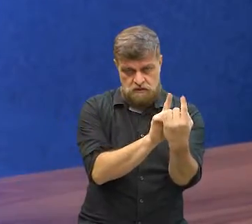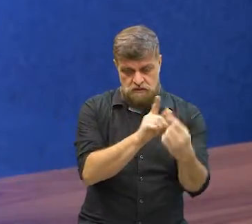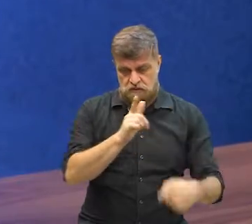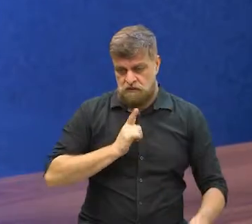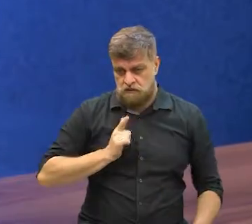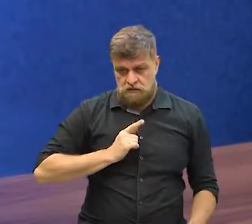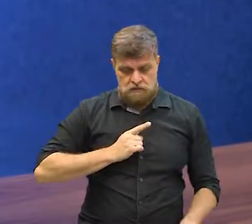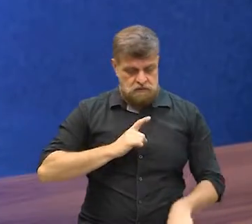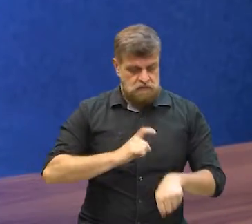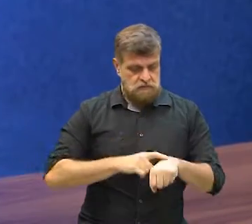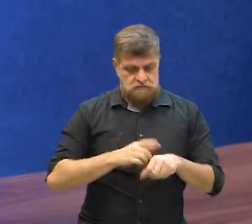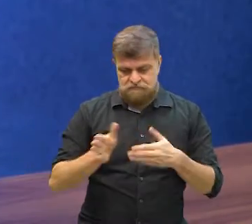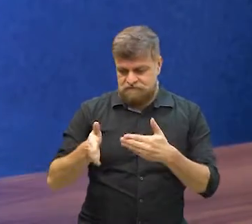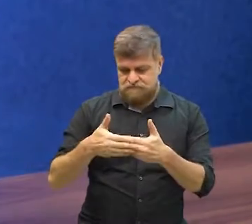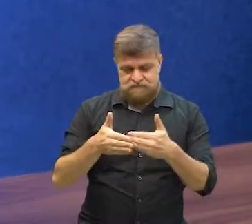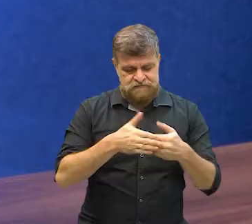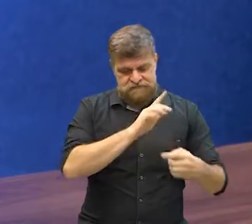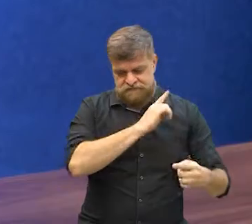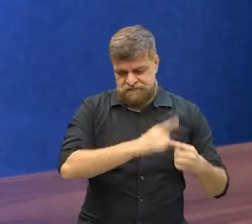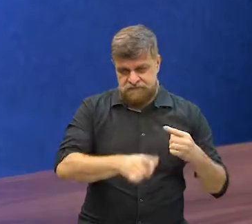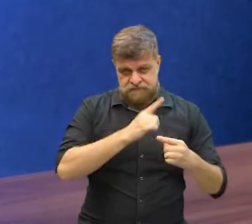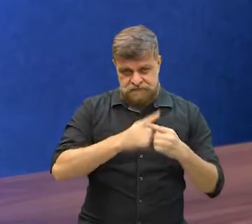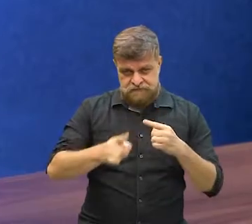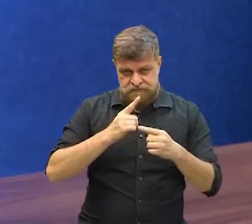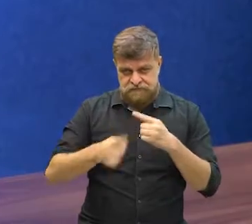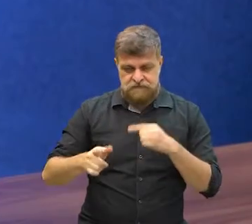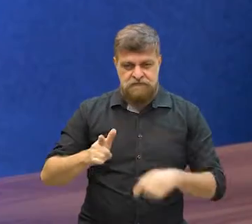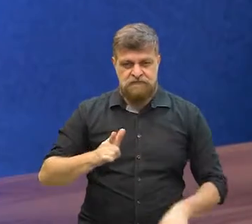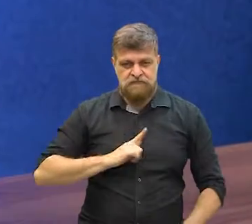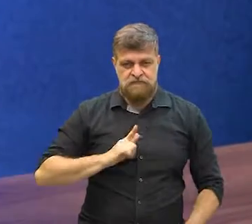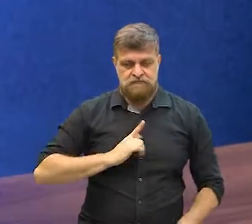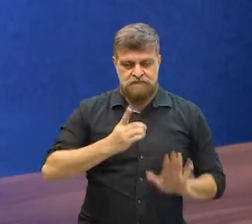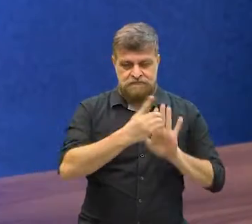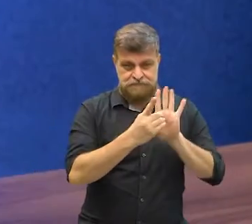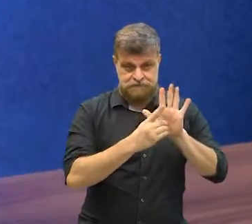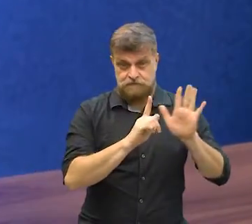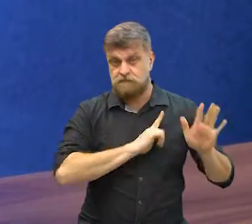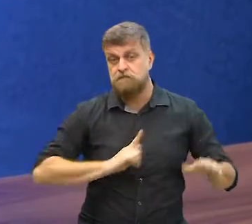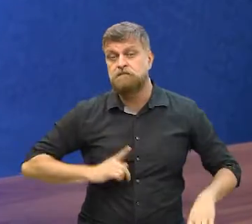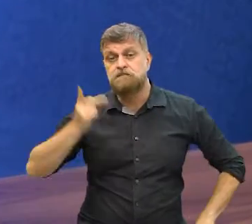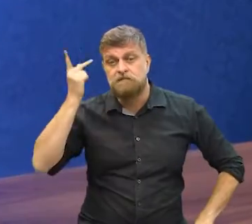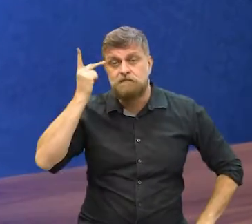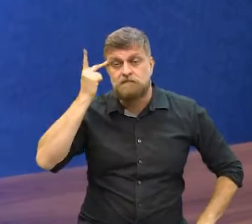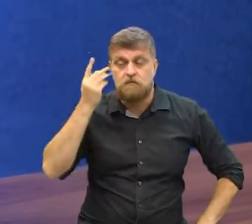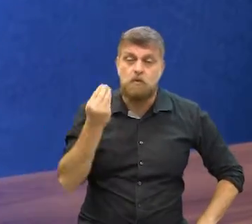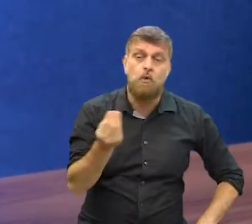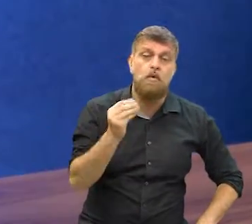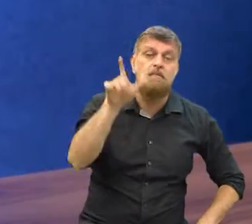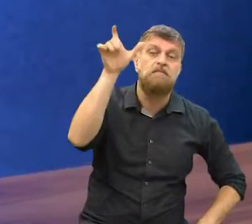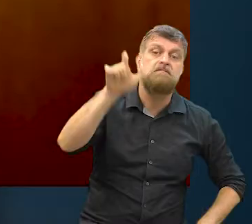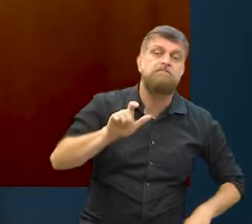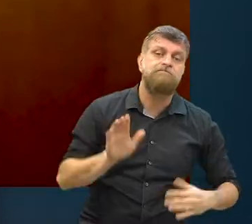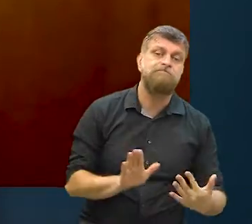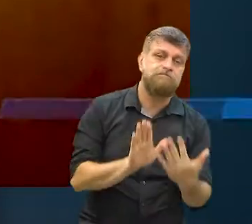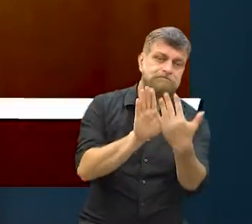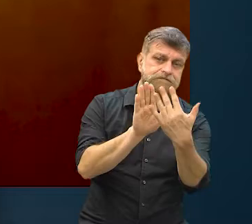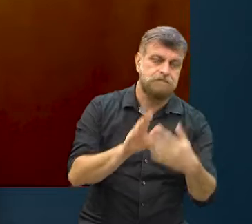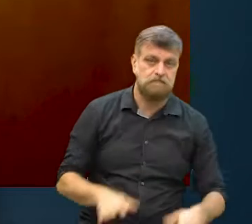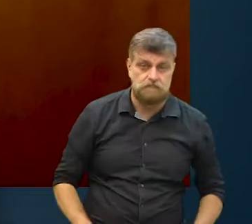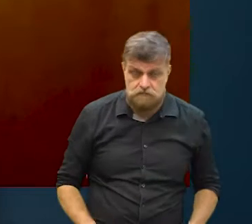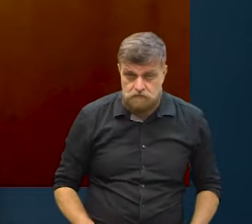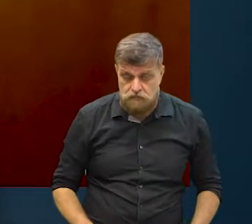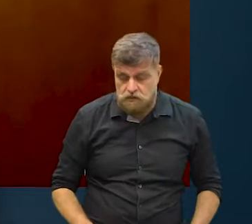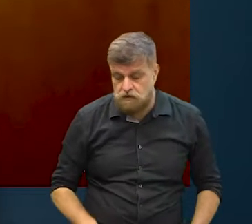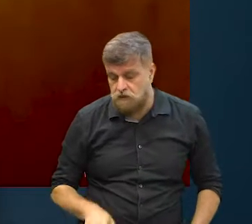alguns momentos que não podia atender por conta das determinações do Estado? Como foi isso para você? Foi